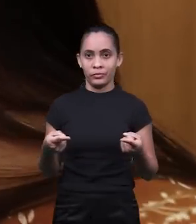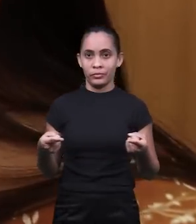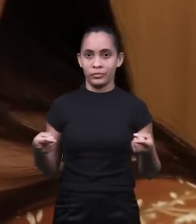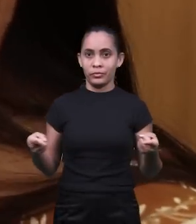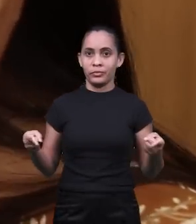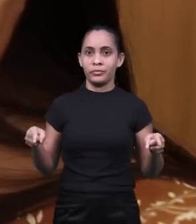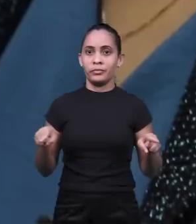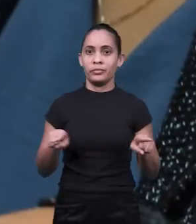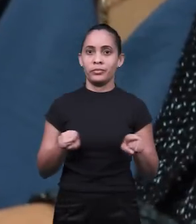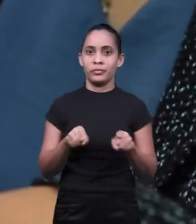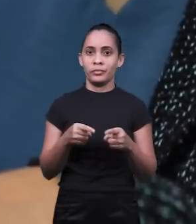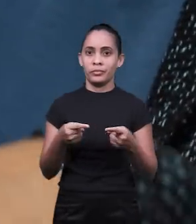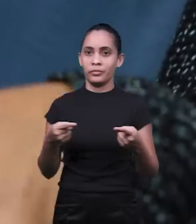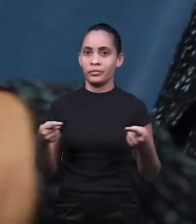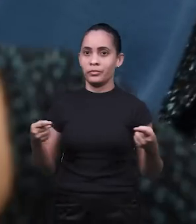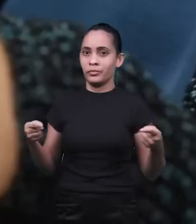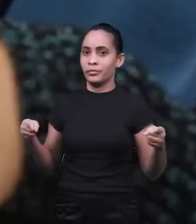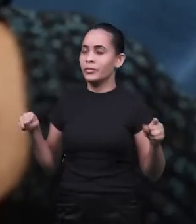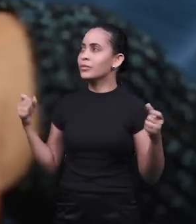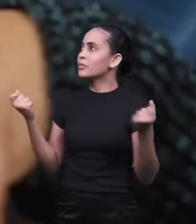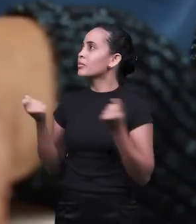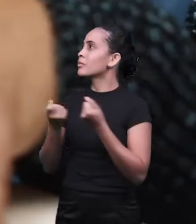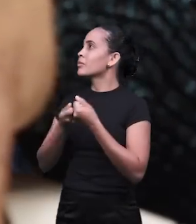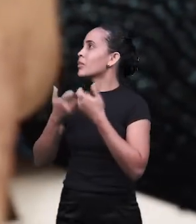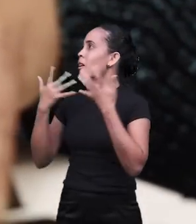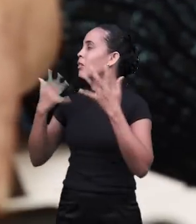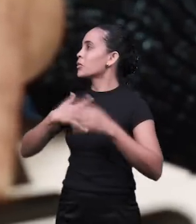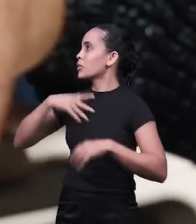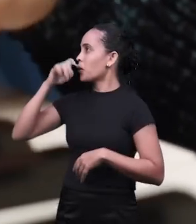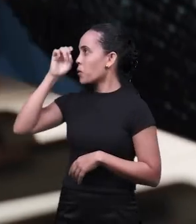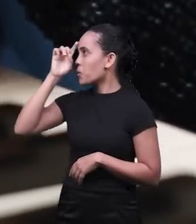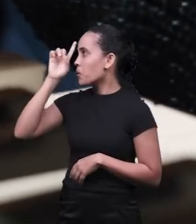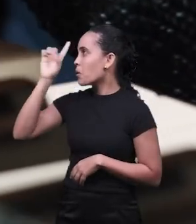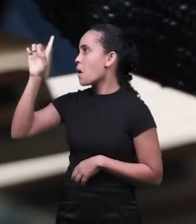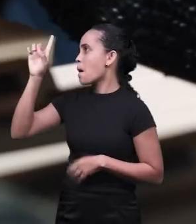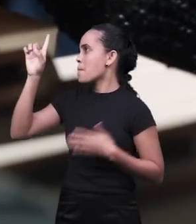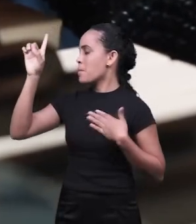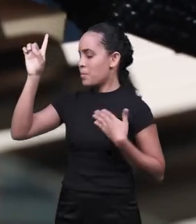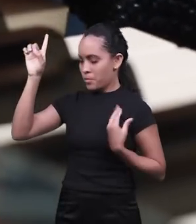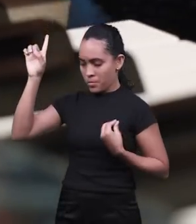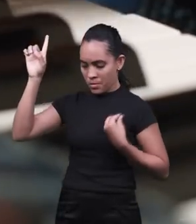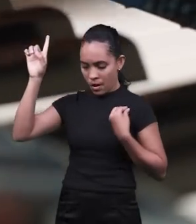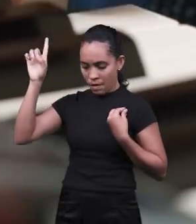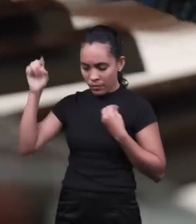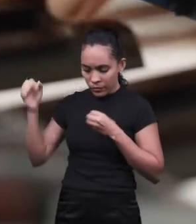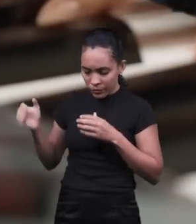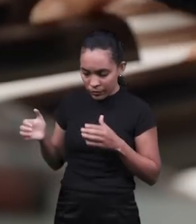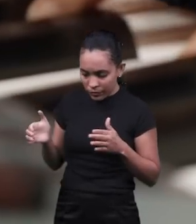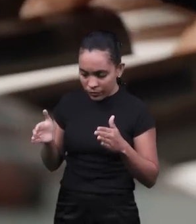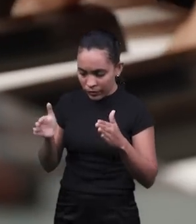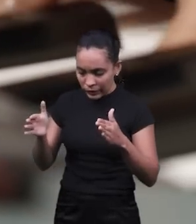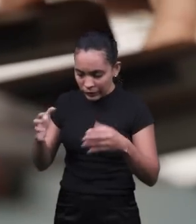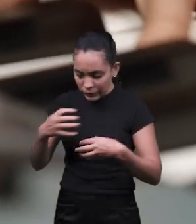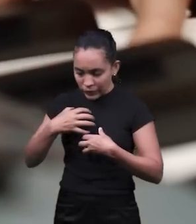Agora, por todo meu caminho, não vou